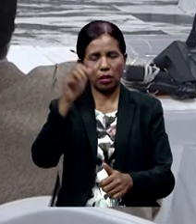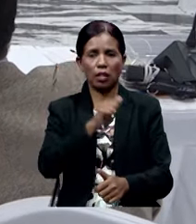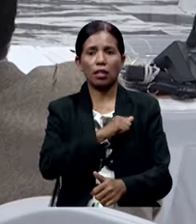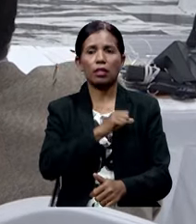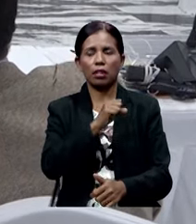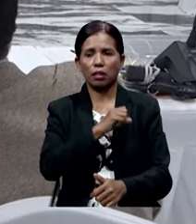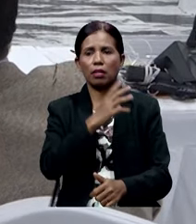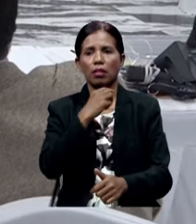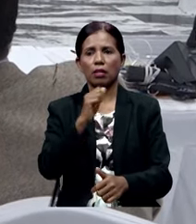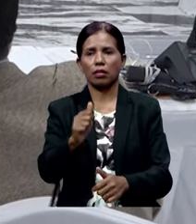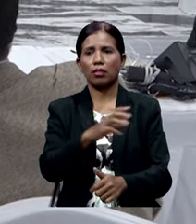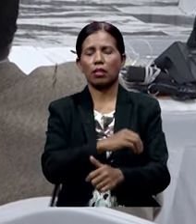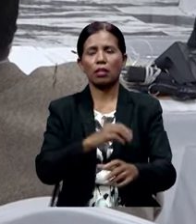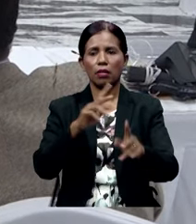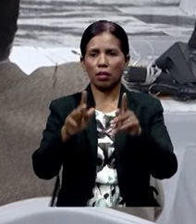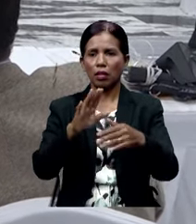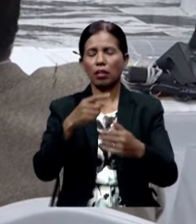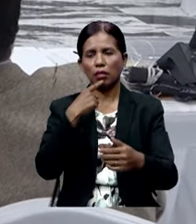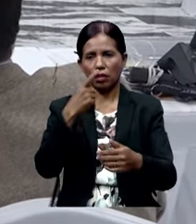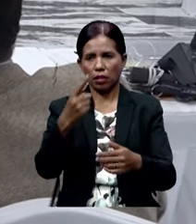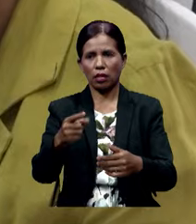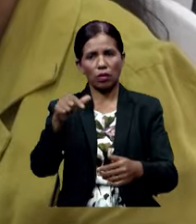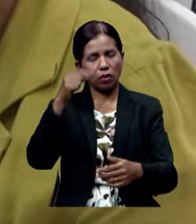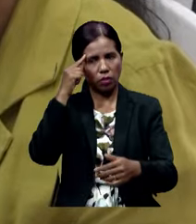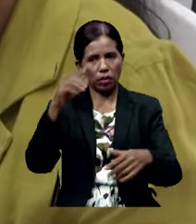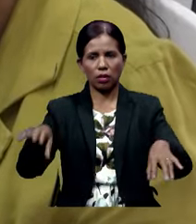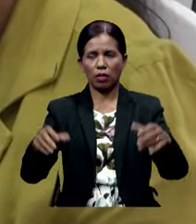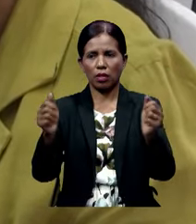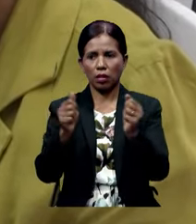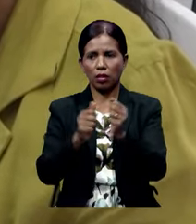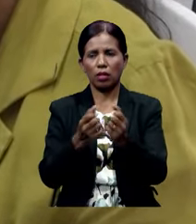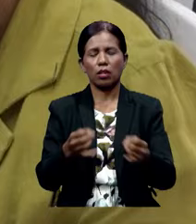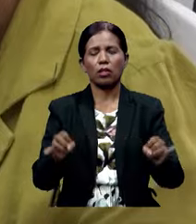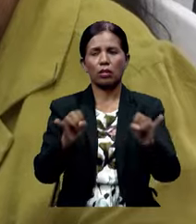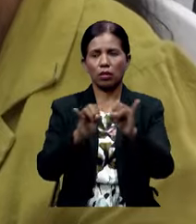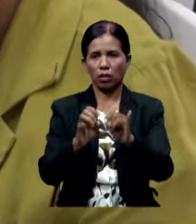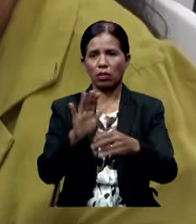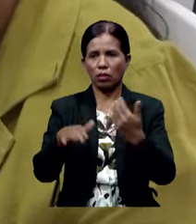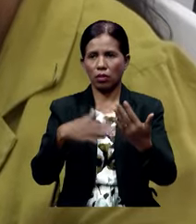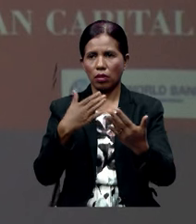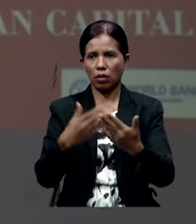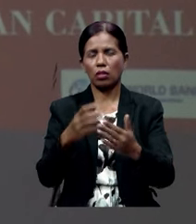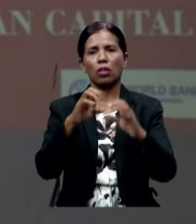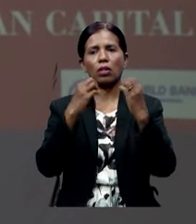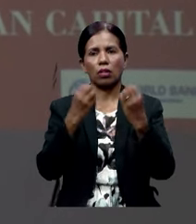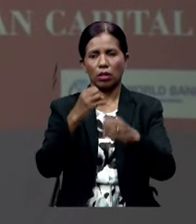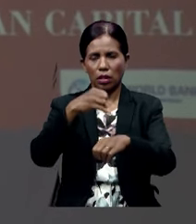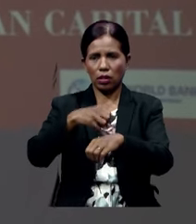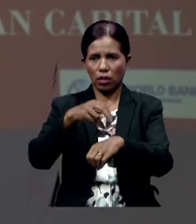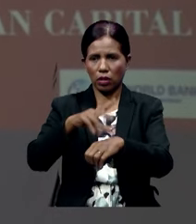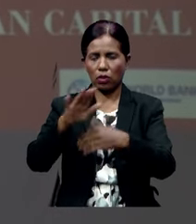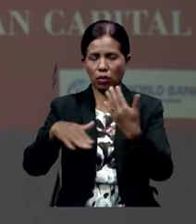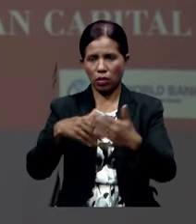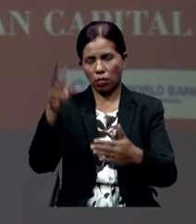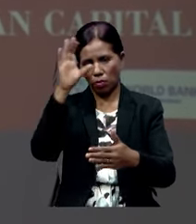Desenvolvimento Rural no Habitação Comunitária explica governo se serviço mútuo com instituição relevante na Organização Internacional Sira, onde